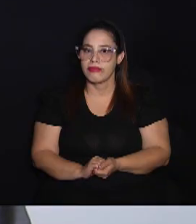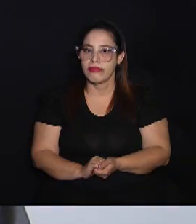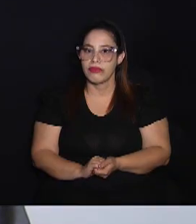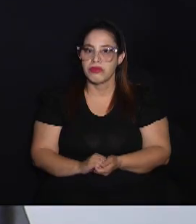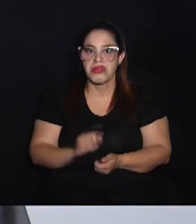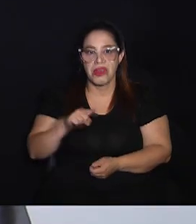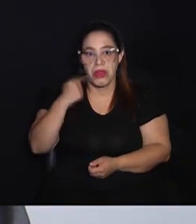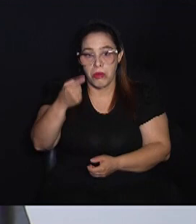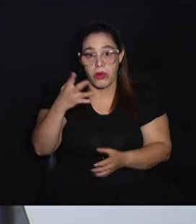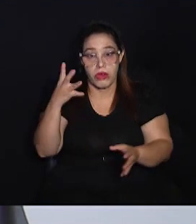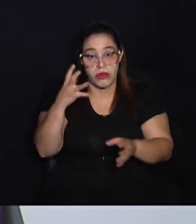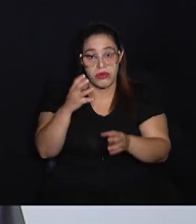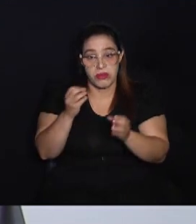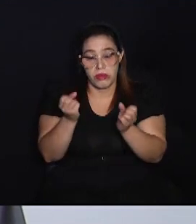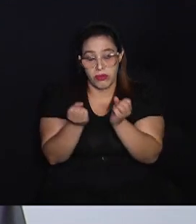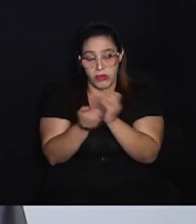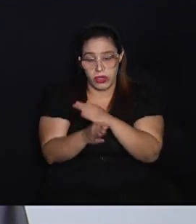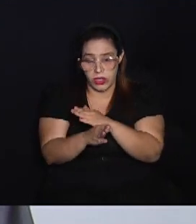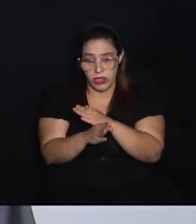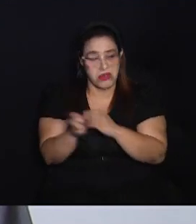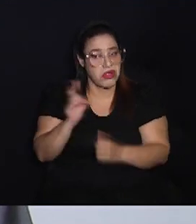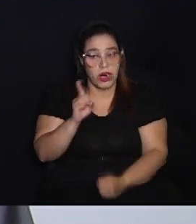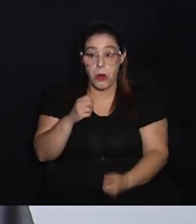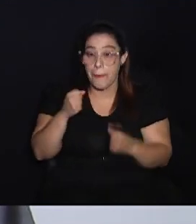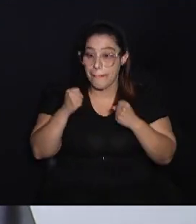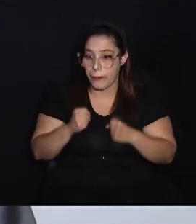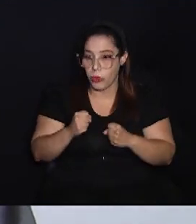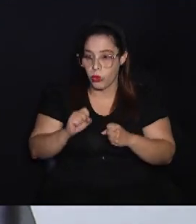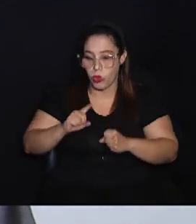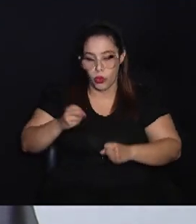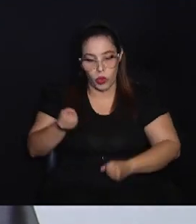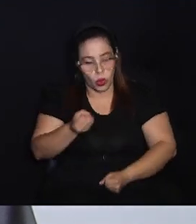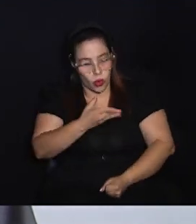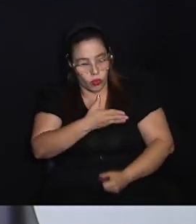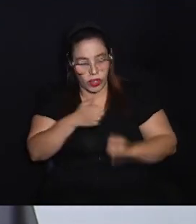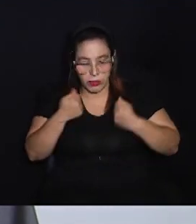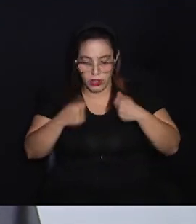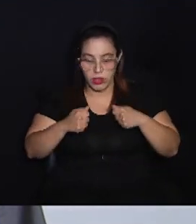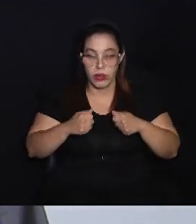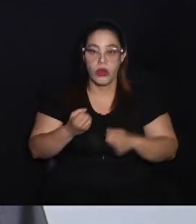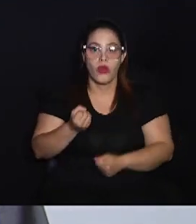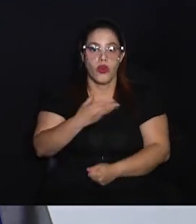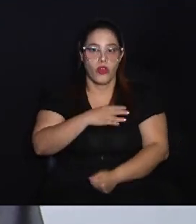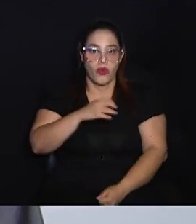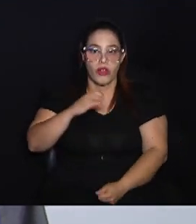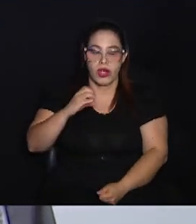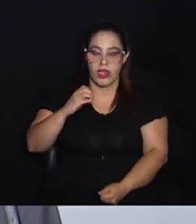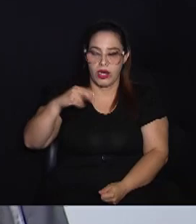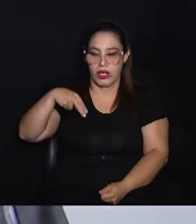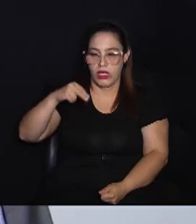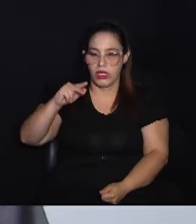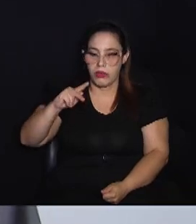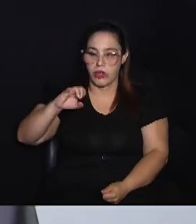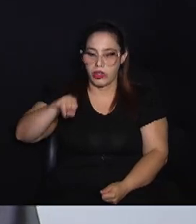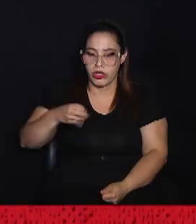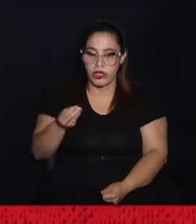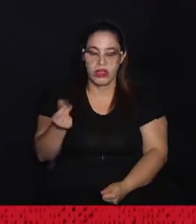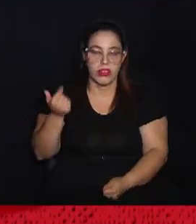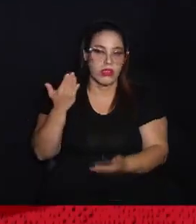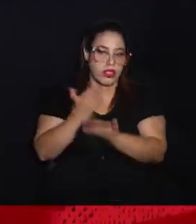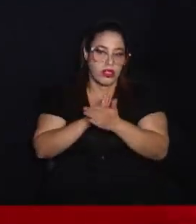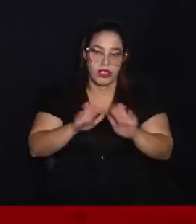Depois de fechado, não há como reaver aquele CNPJ. Terá que abrir um novo e aí é um novo CNPJ, é uma outra empresa. Aquela antiga já